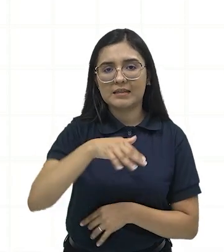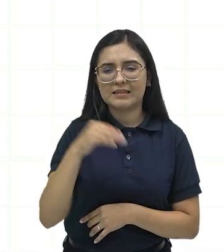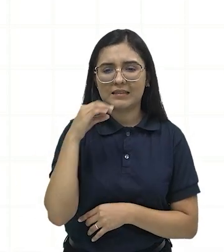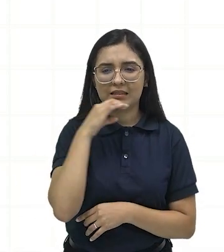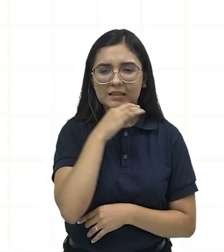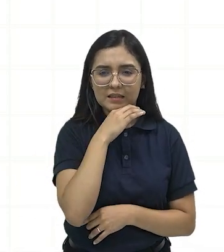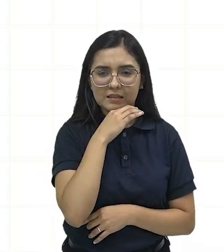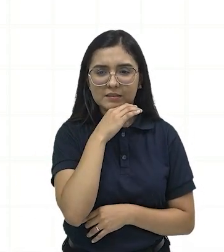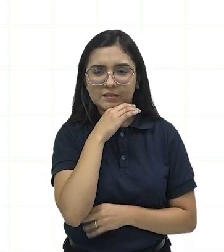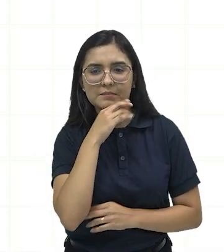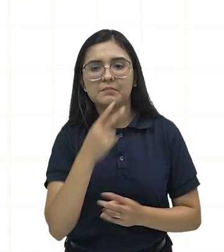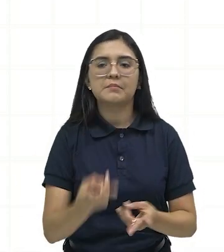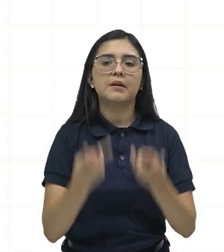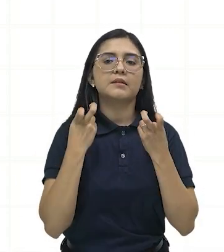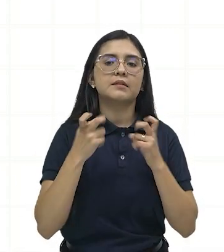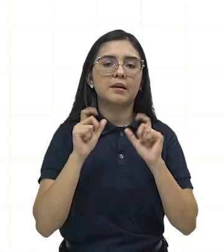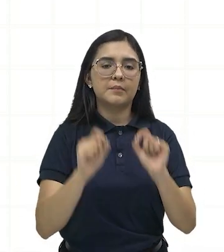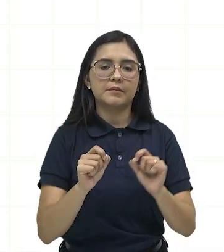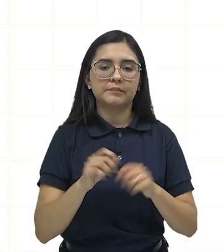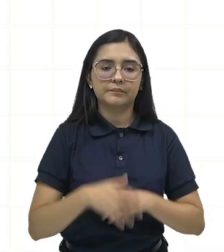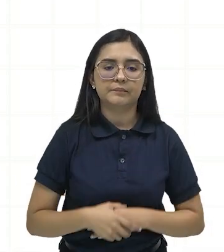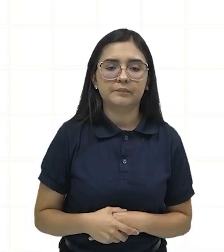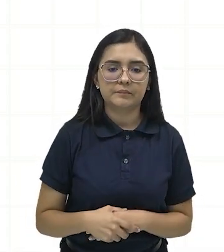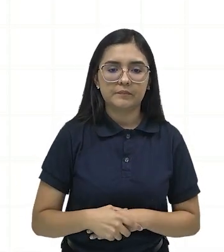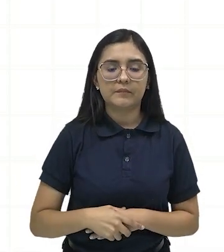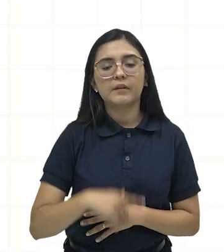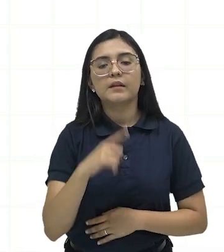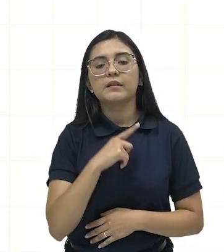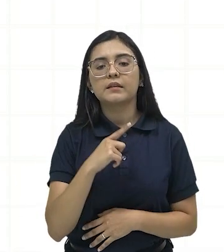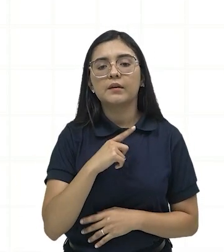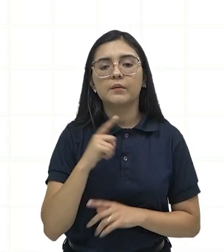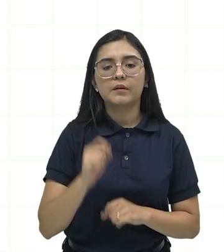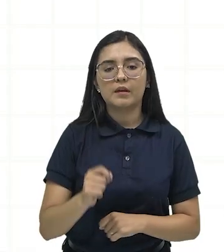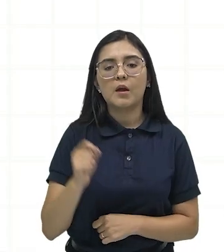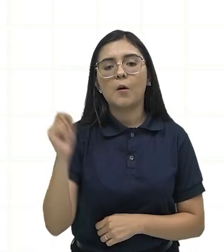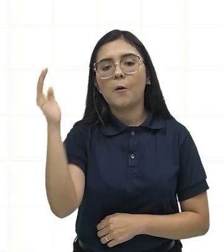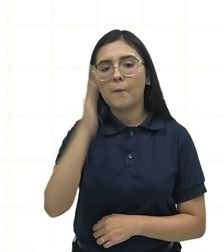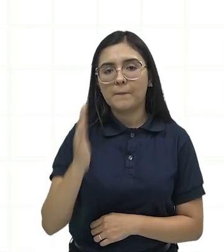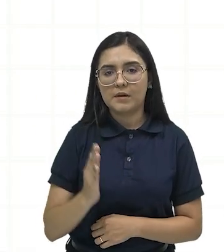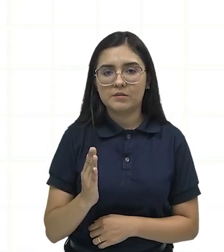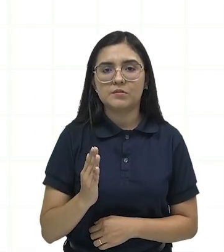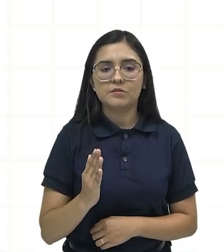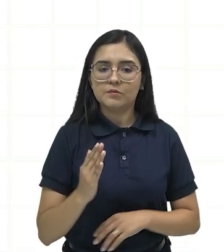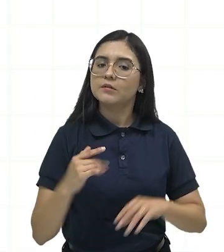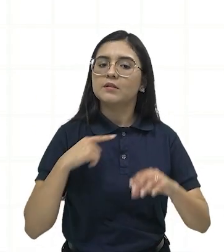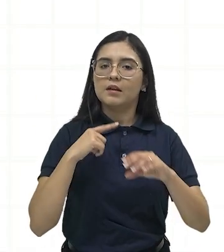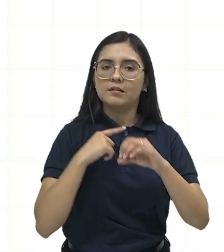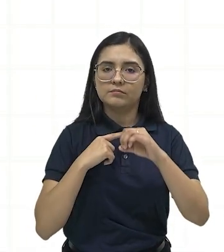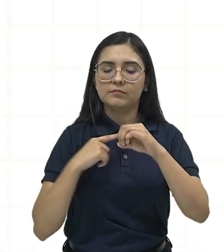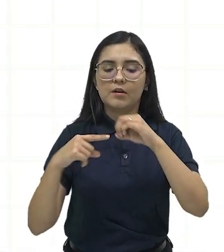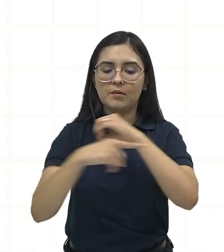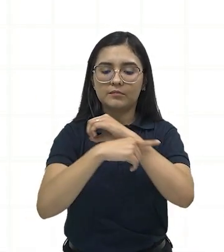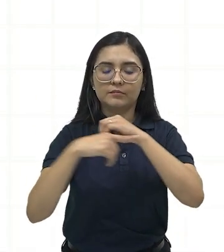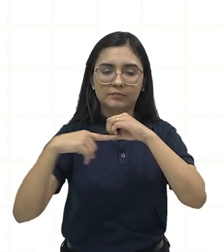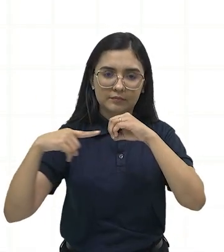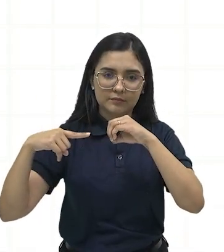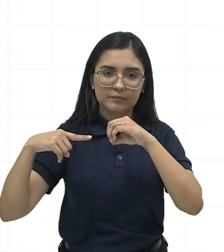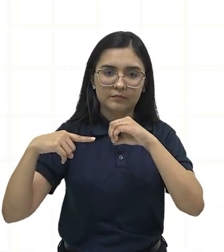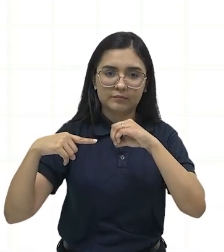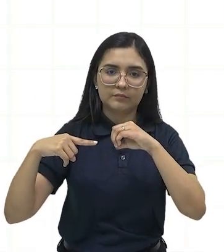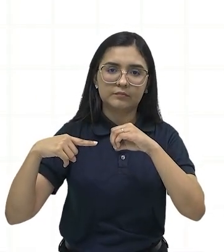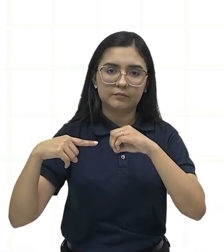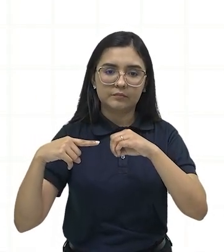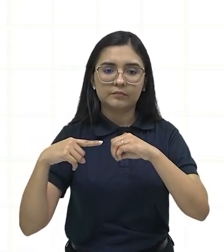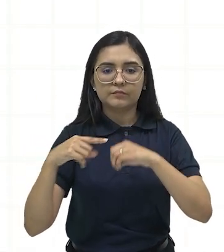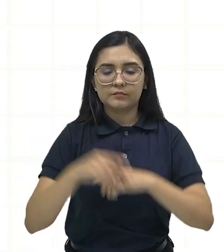onde nós estamos aqui, né? Então, nós temos o Brasil sendo cortado aí por essa linha do Equador, né?